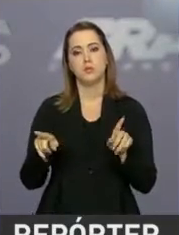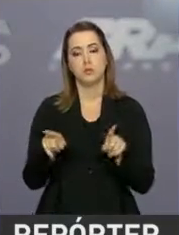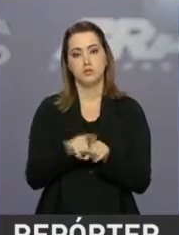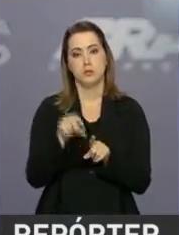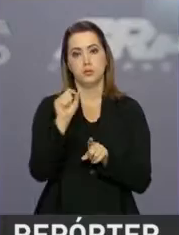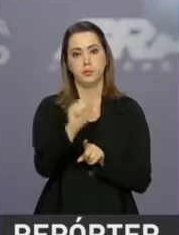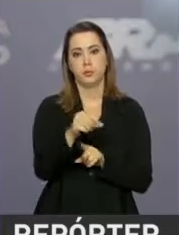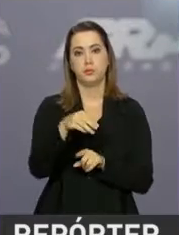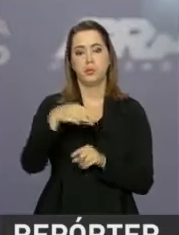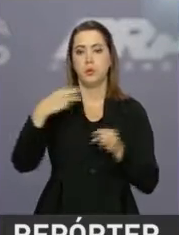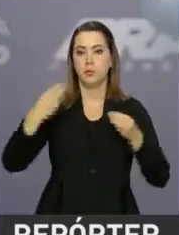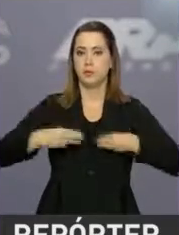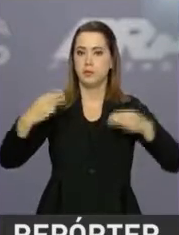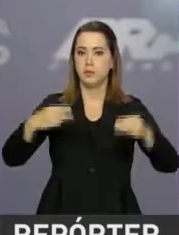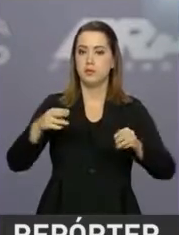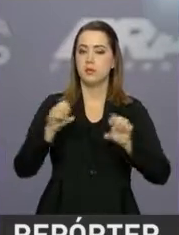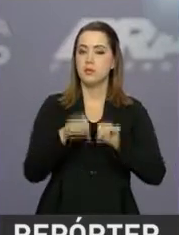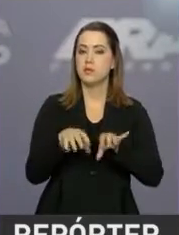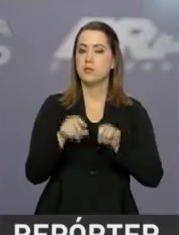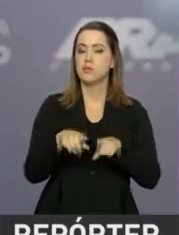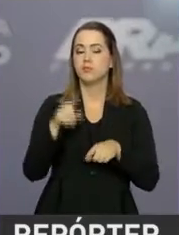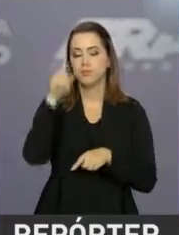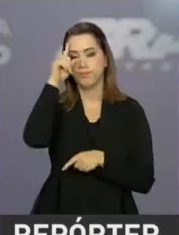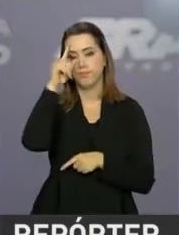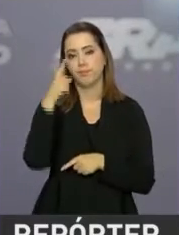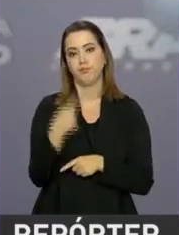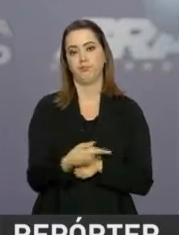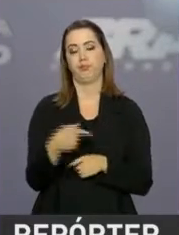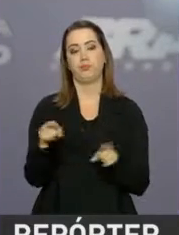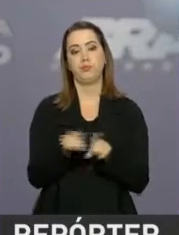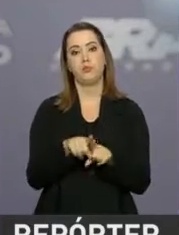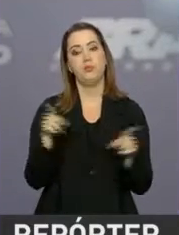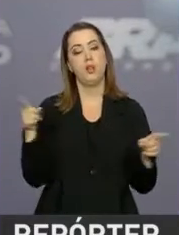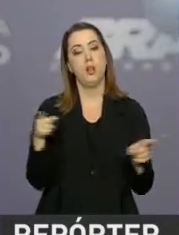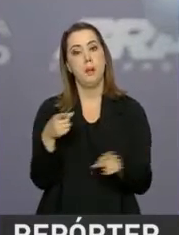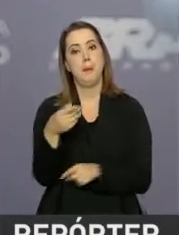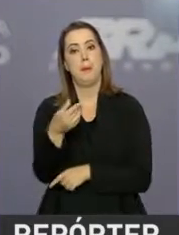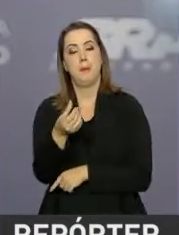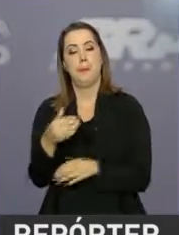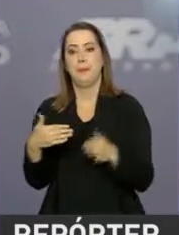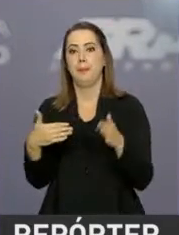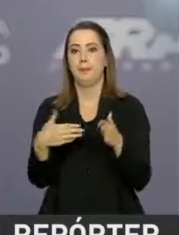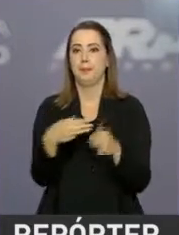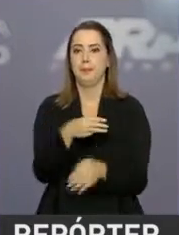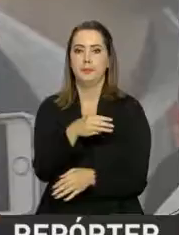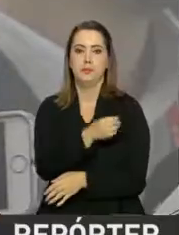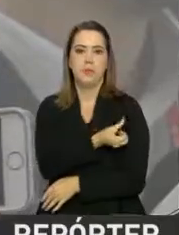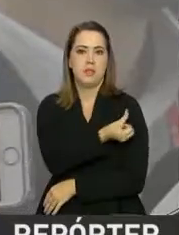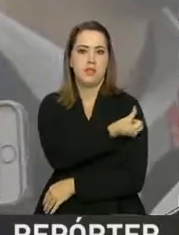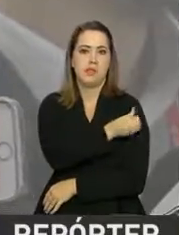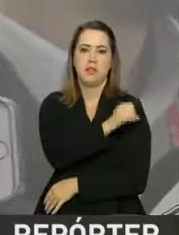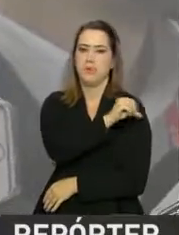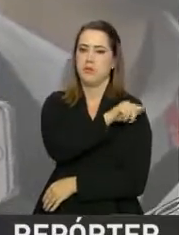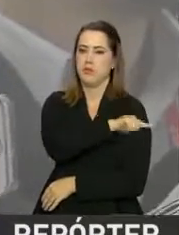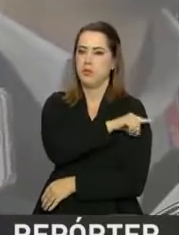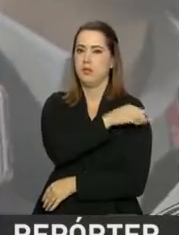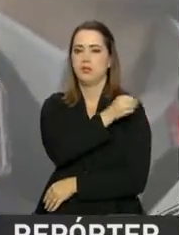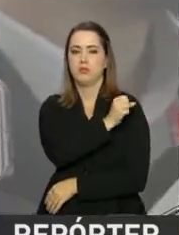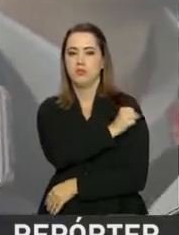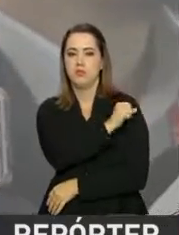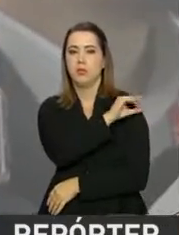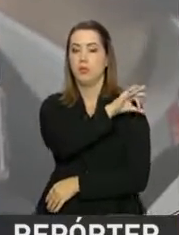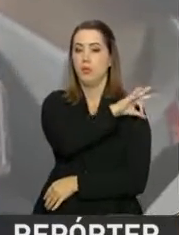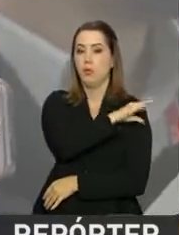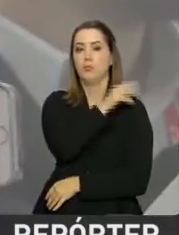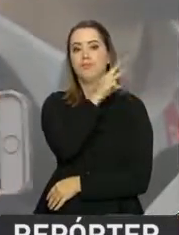determinado pelo Ministério da Educação já usando os finais do Ensino Fundamental eo ensino médio não atingiram a meta a gente tem que entender